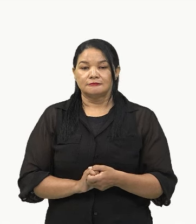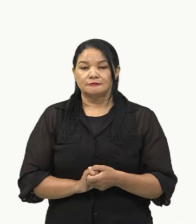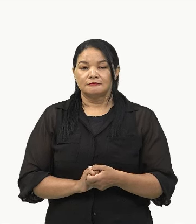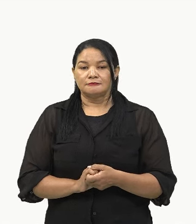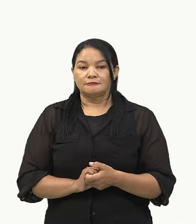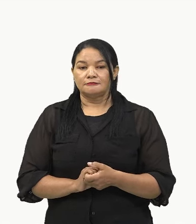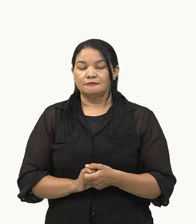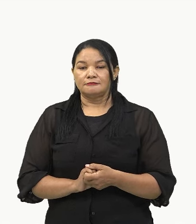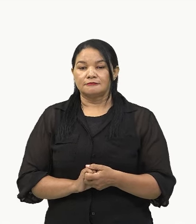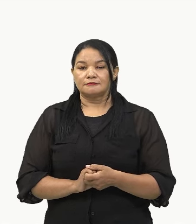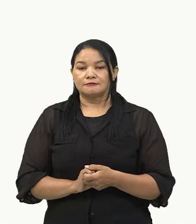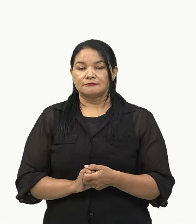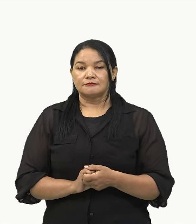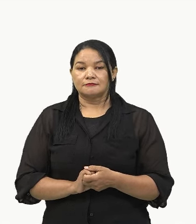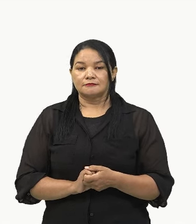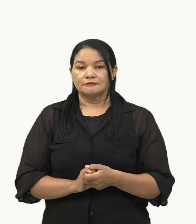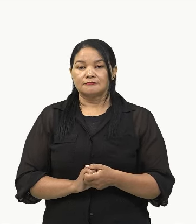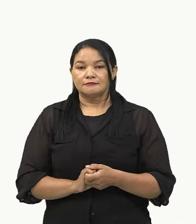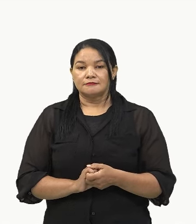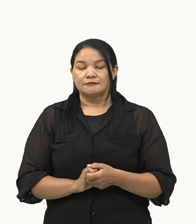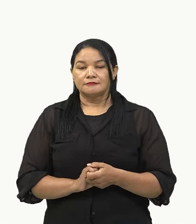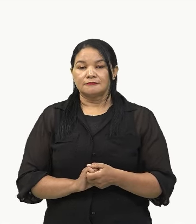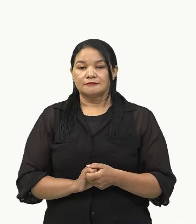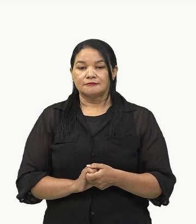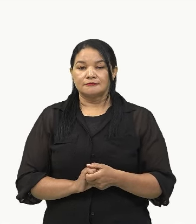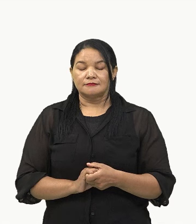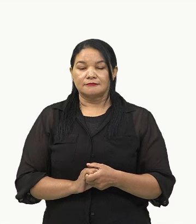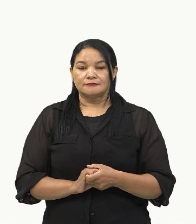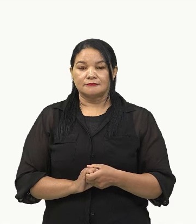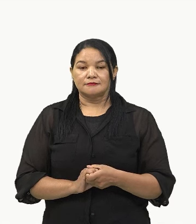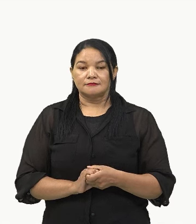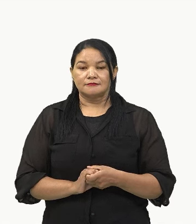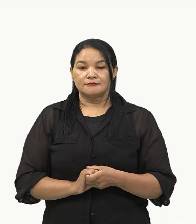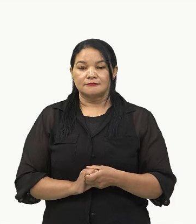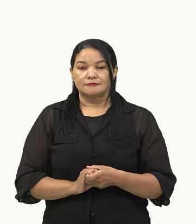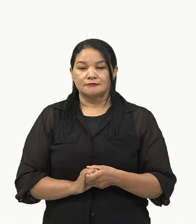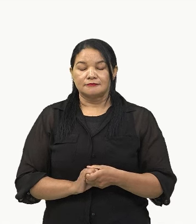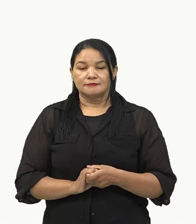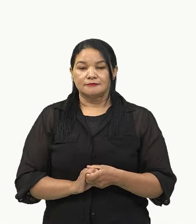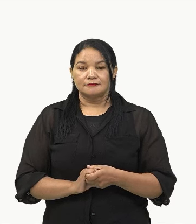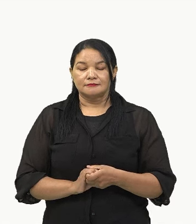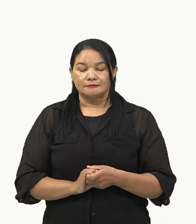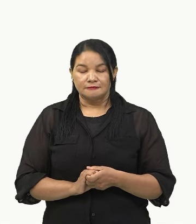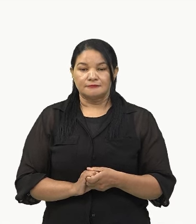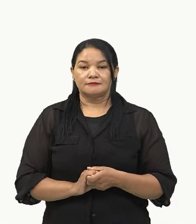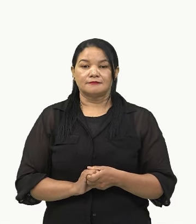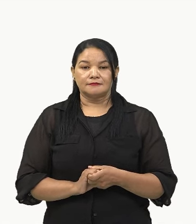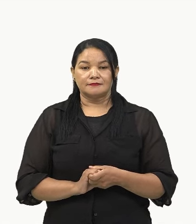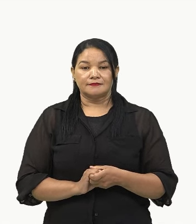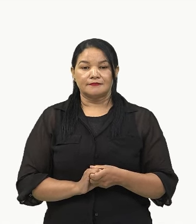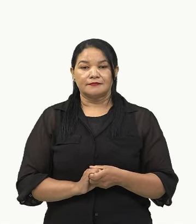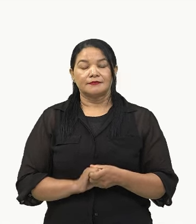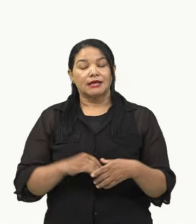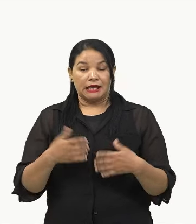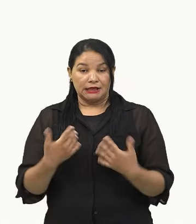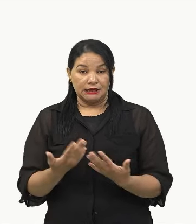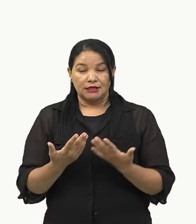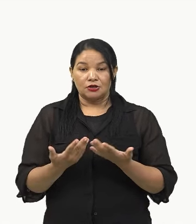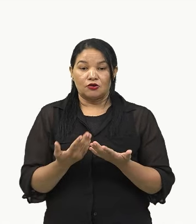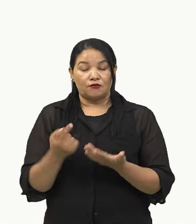rugado. Vosotros habéis rugado. Ellos, ustedes han rugado. Então, meus amores,